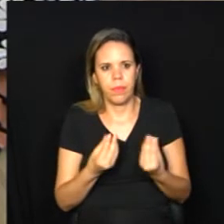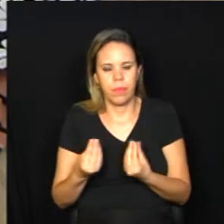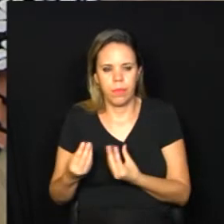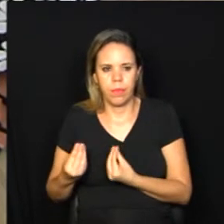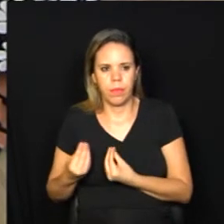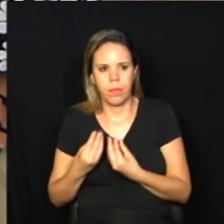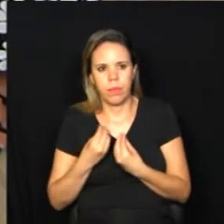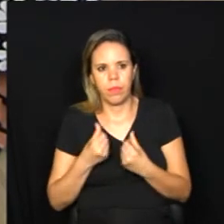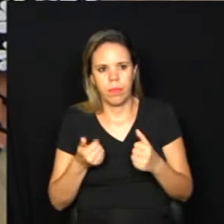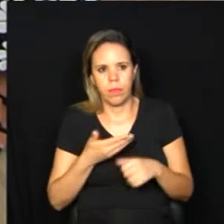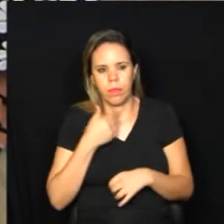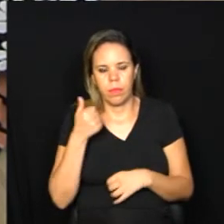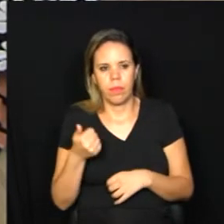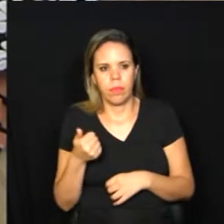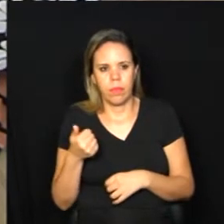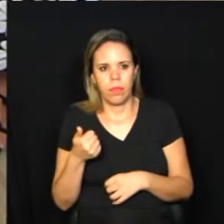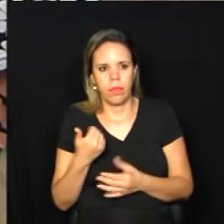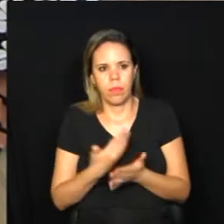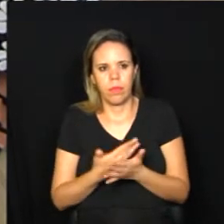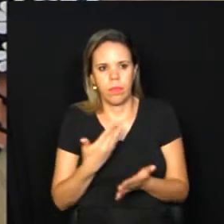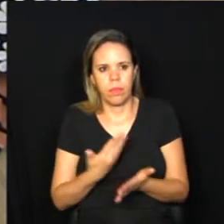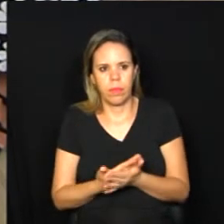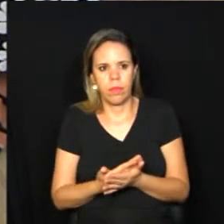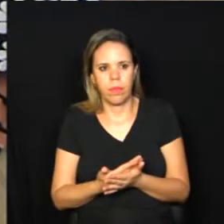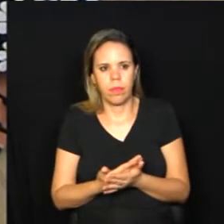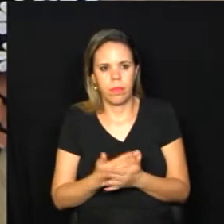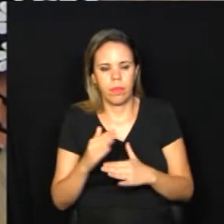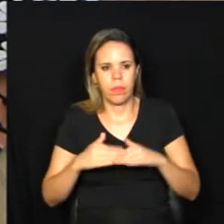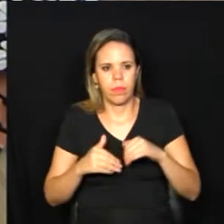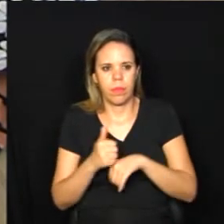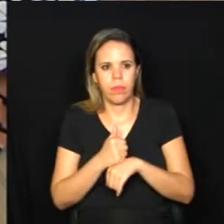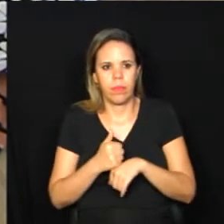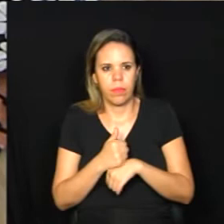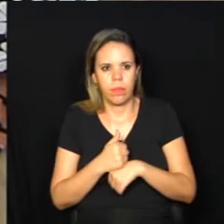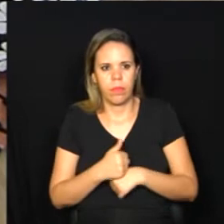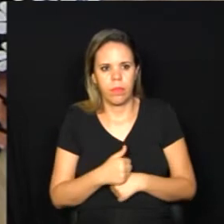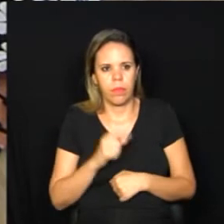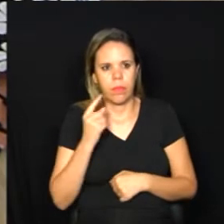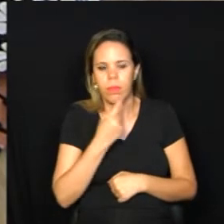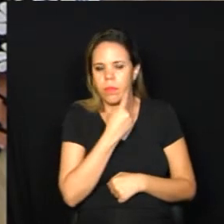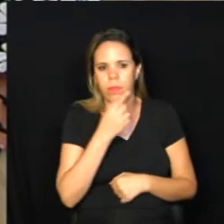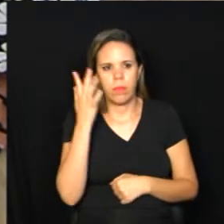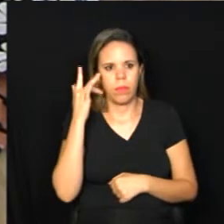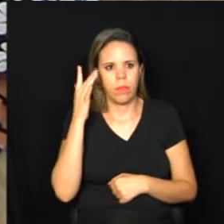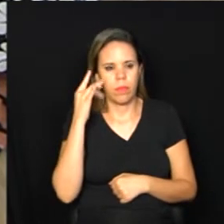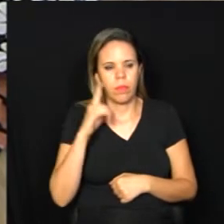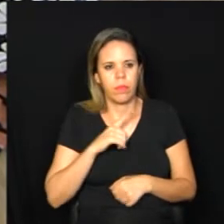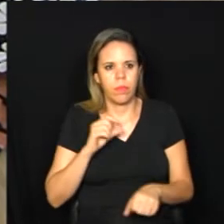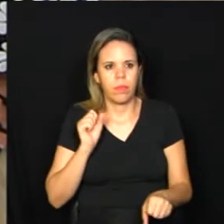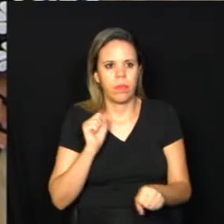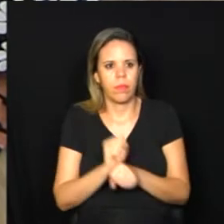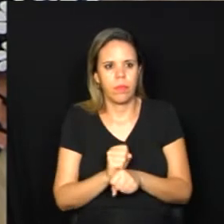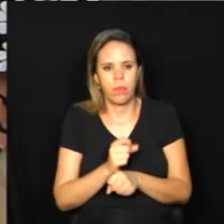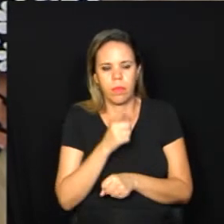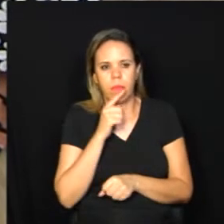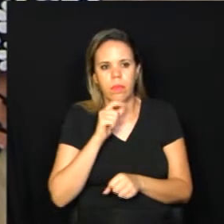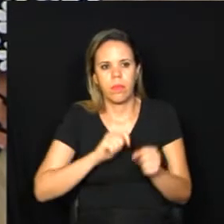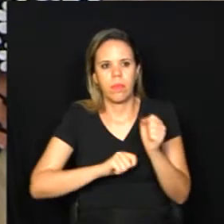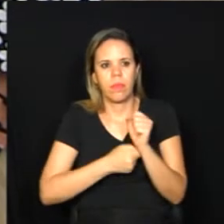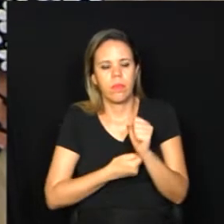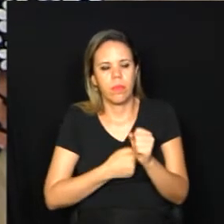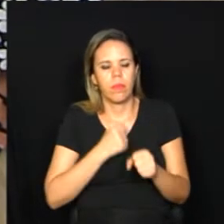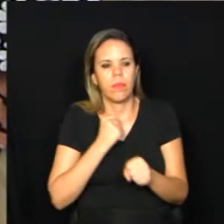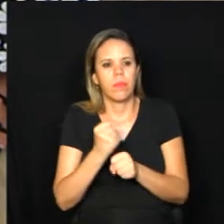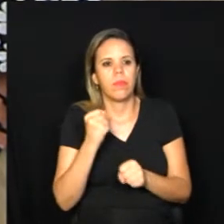Dessa qualificação, deste estudo para os nossos profissionais. Mina Abreu, amanhã tem interrupção de água, mais uma obra